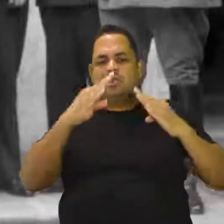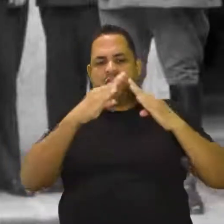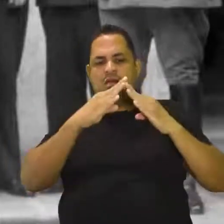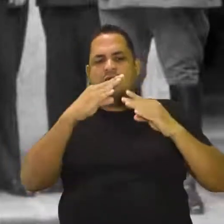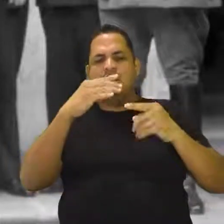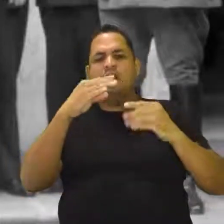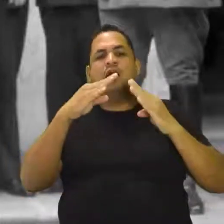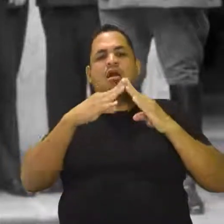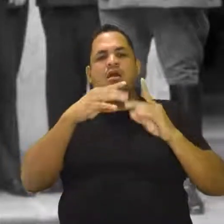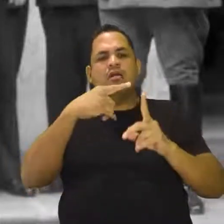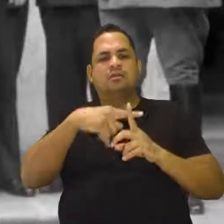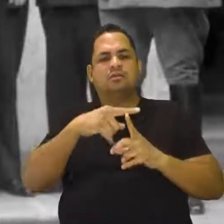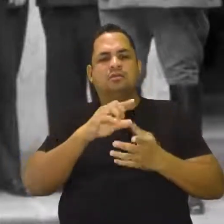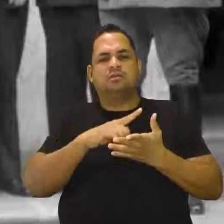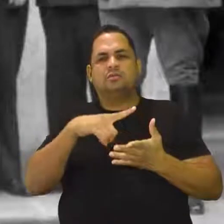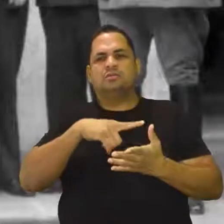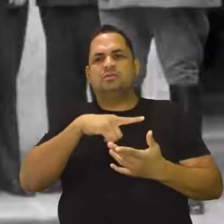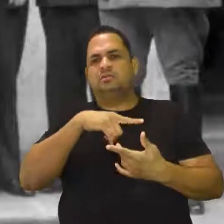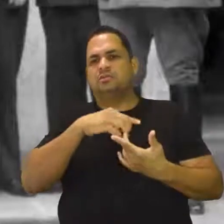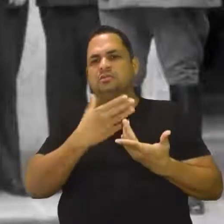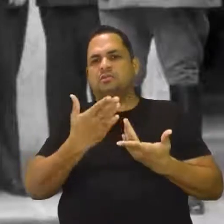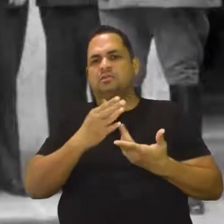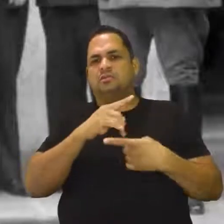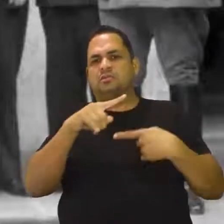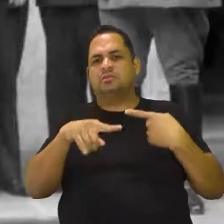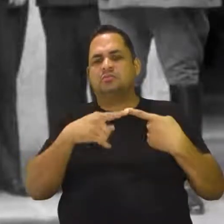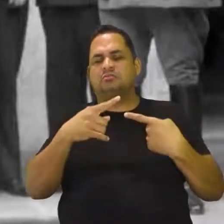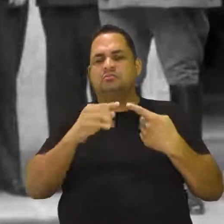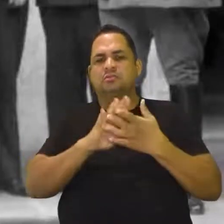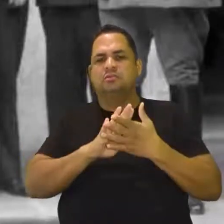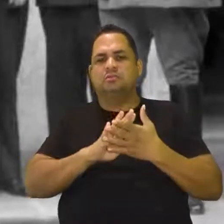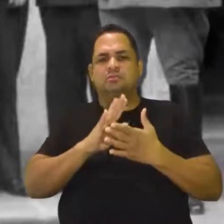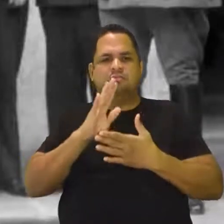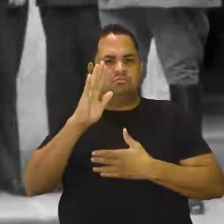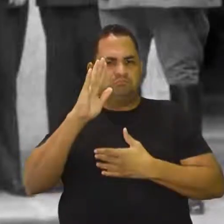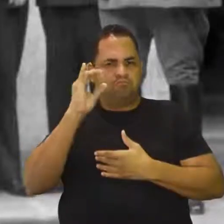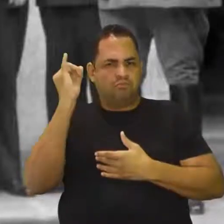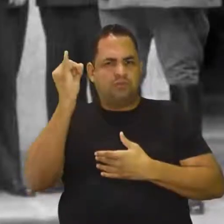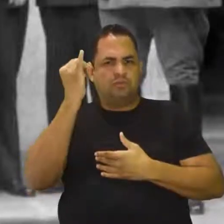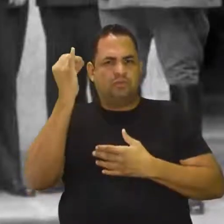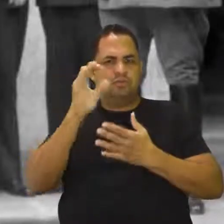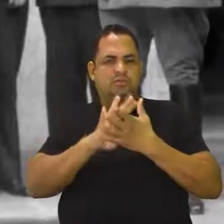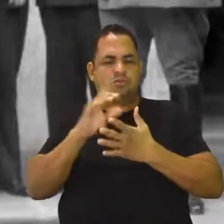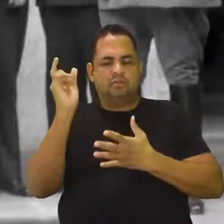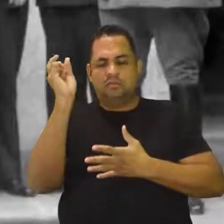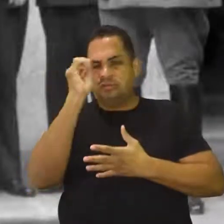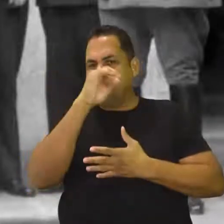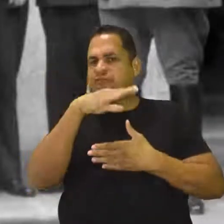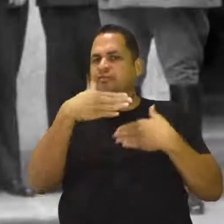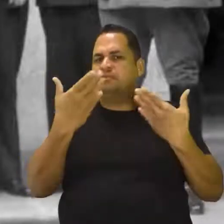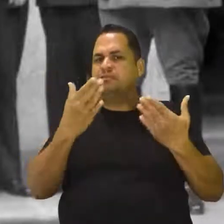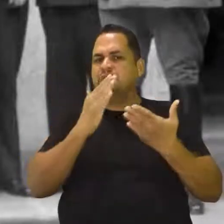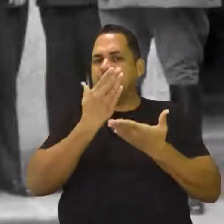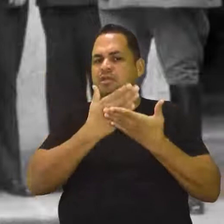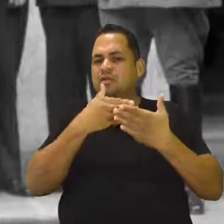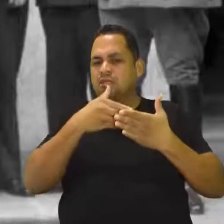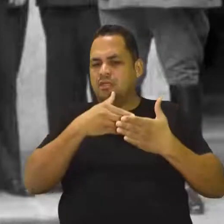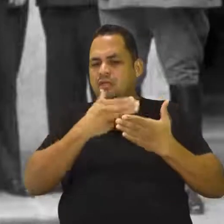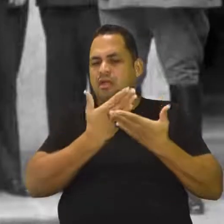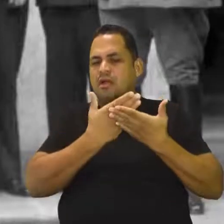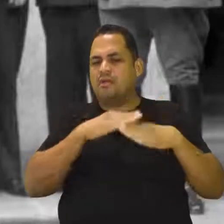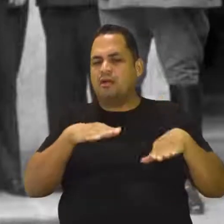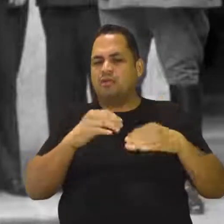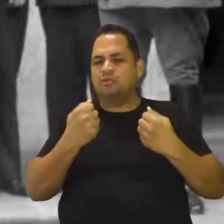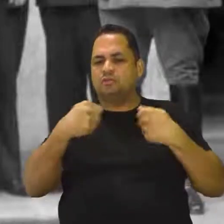tinha um papel muito grande disso aí, um envolvimento muito grande, então ficou muito difícil derrubar esses poderes